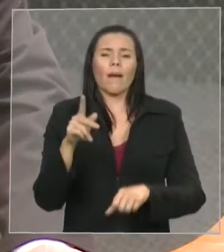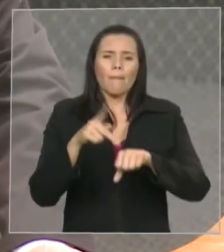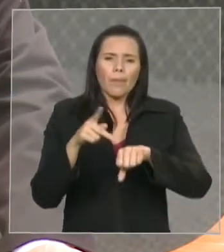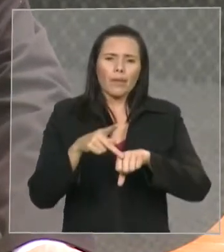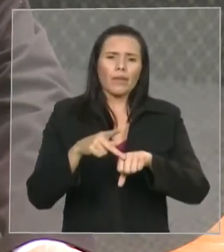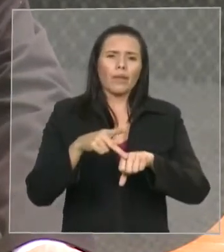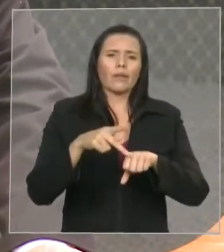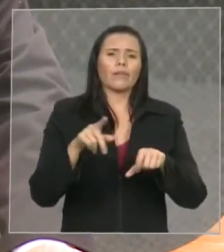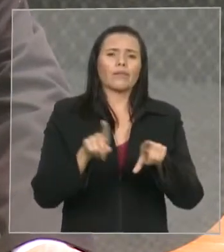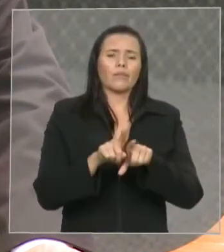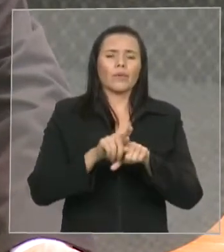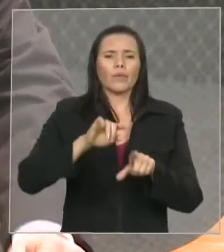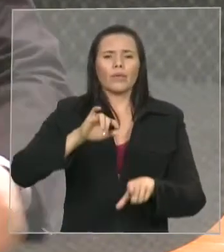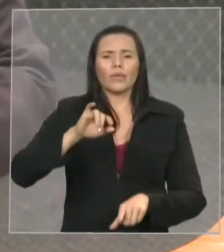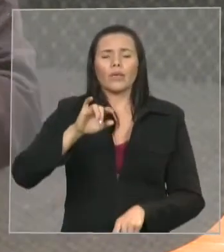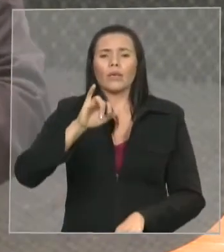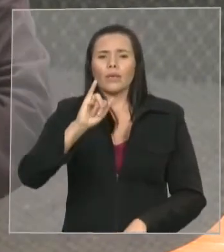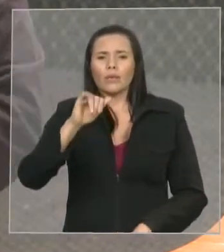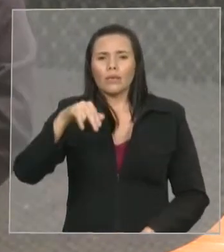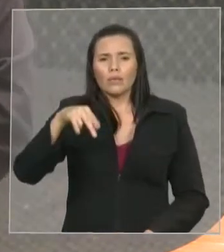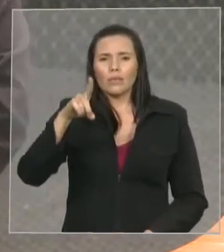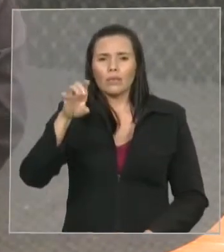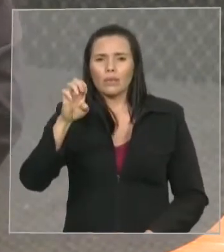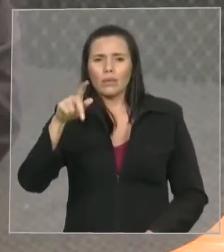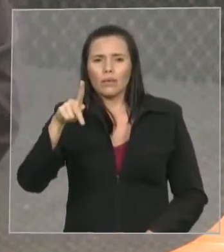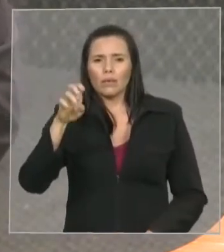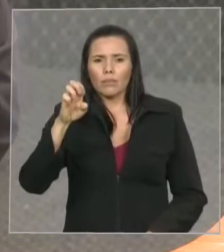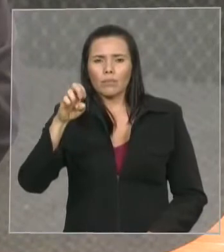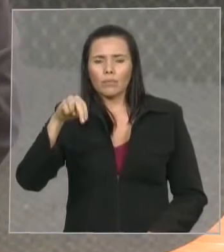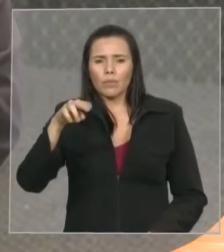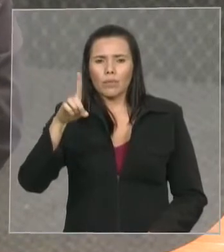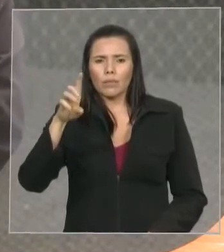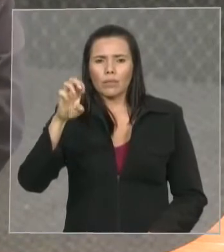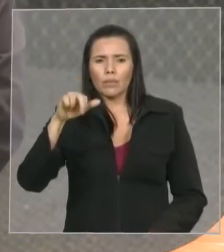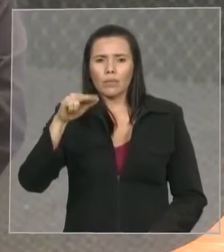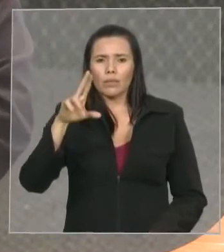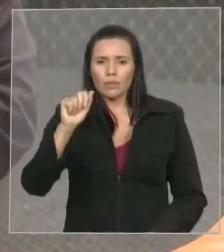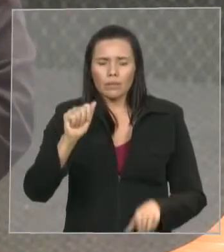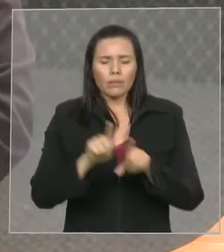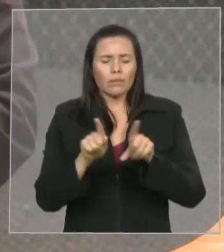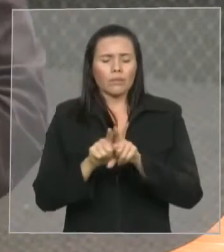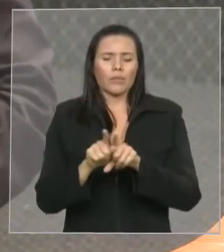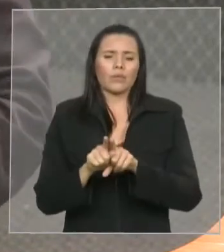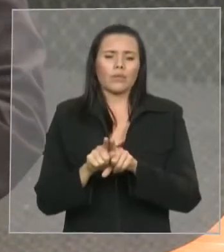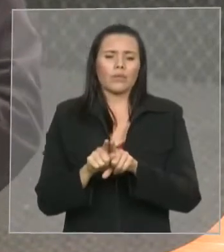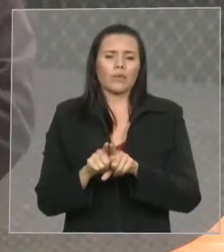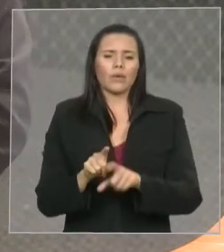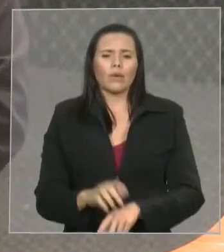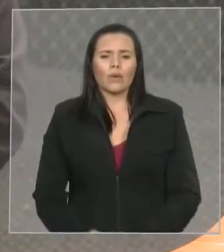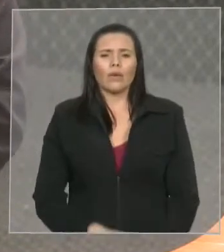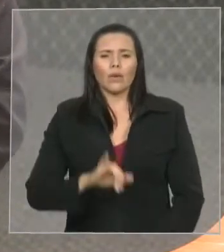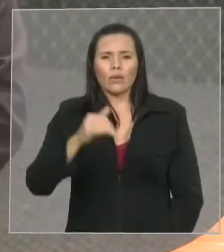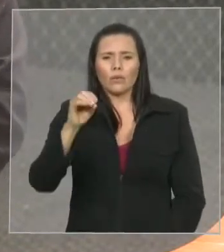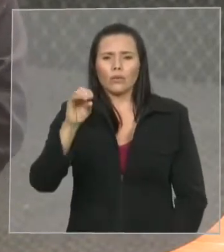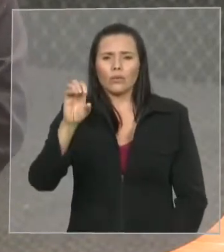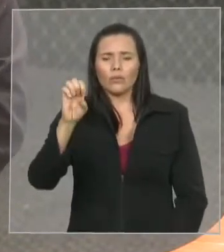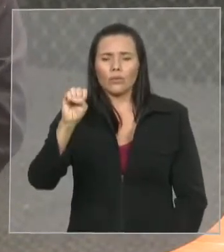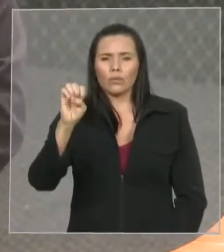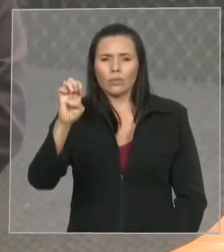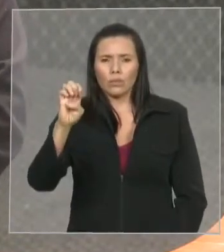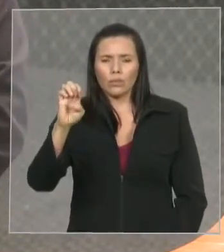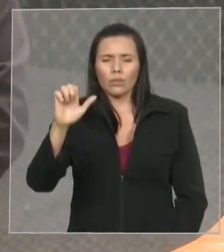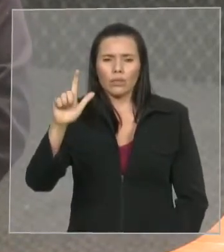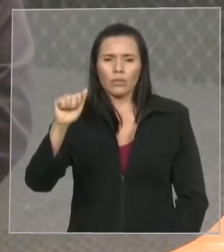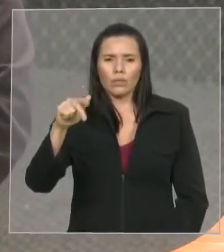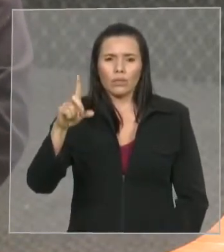Joselândia, nós tivemos as informações e acompanhamos que foram feitos um serviço paliativo para que no momento